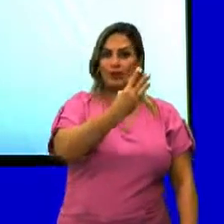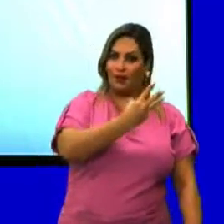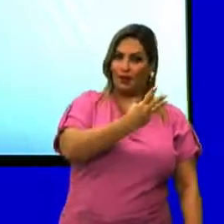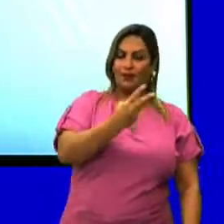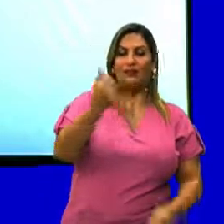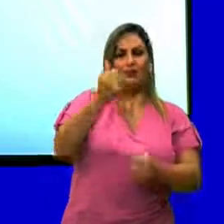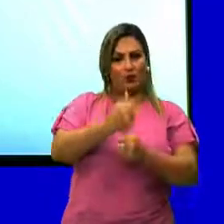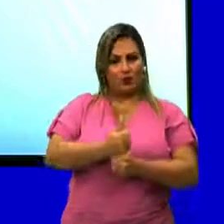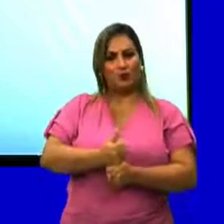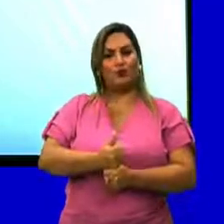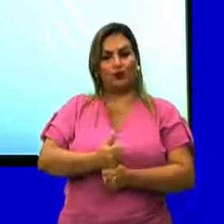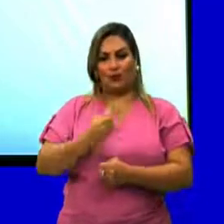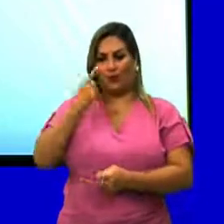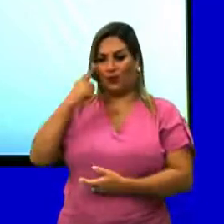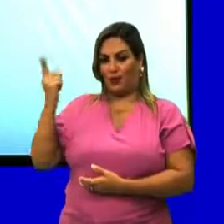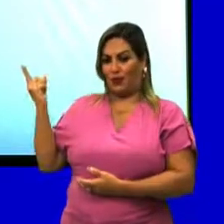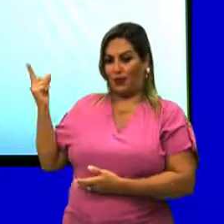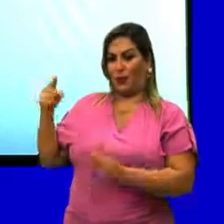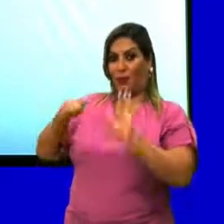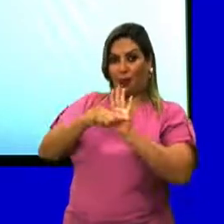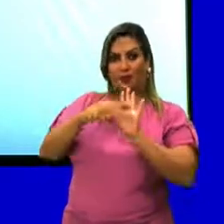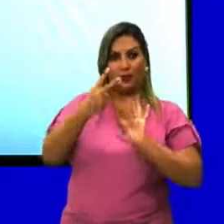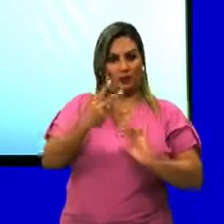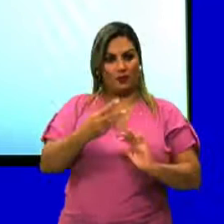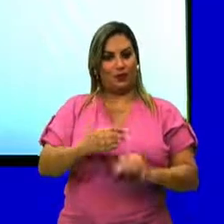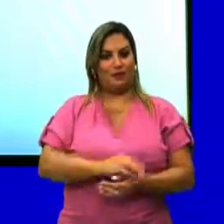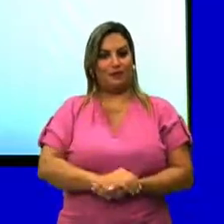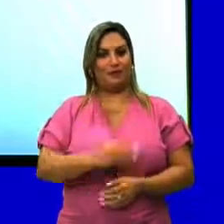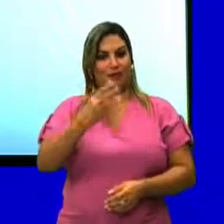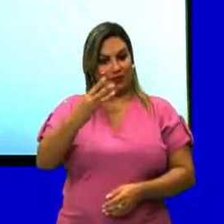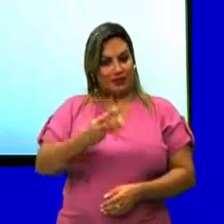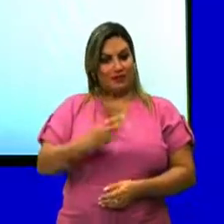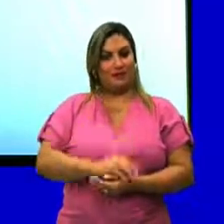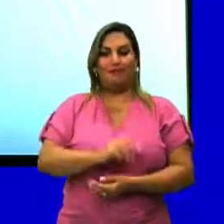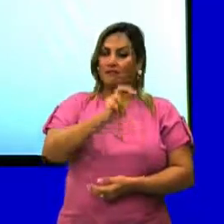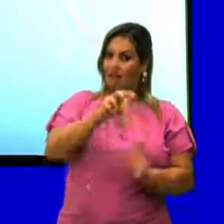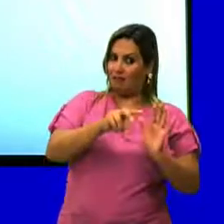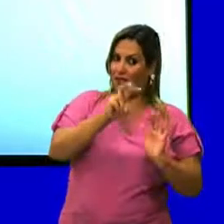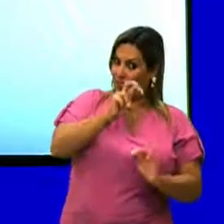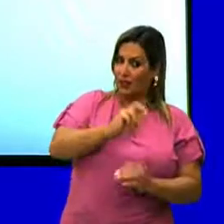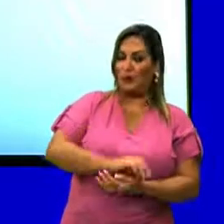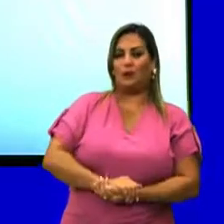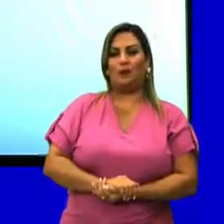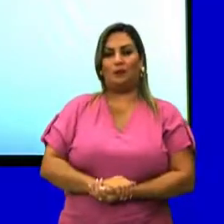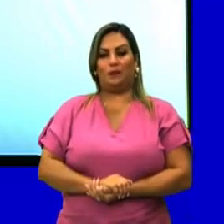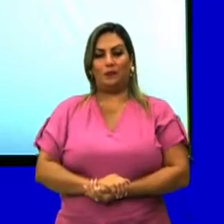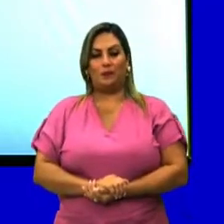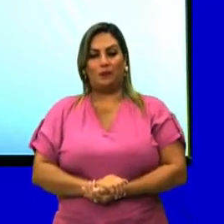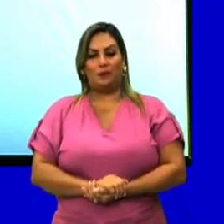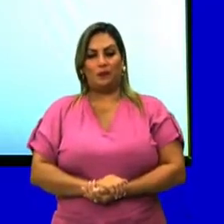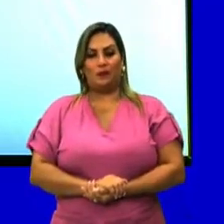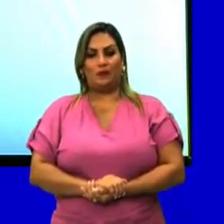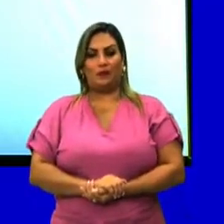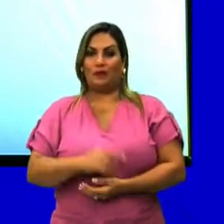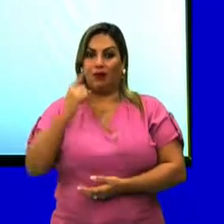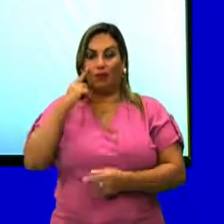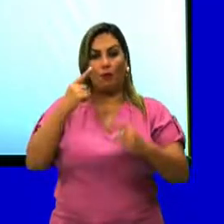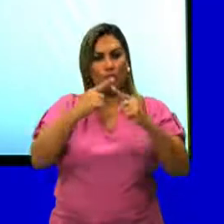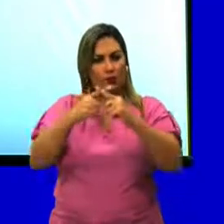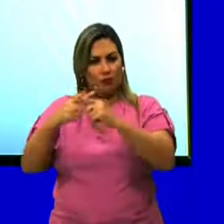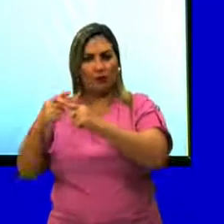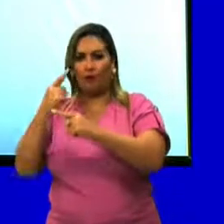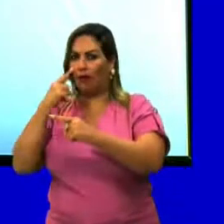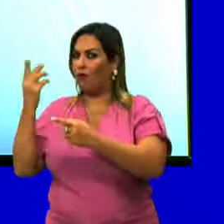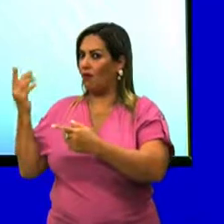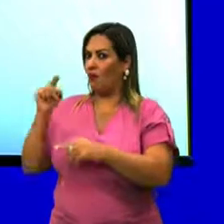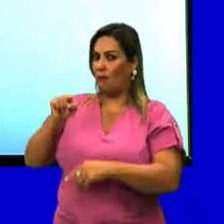e o três alá ou menos dois três e cinco então vou fazer essa conta vou